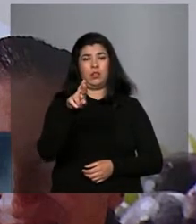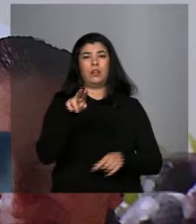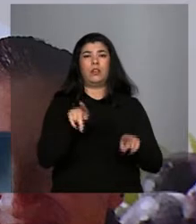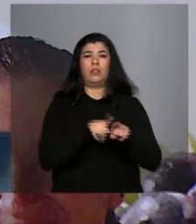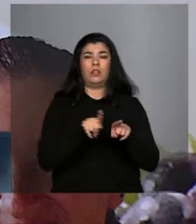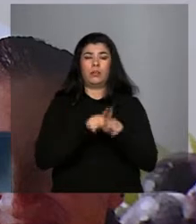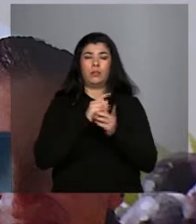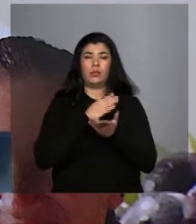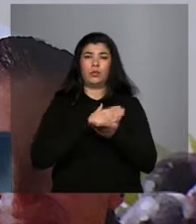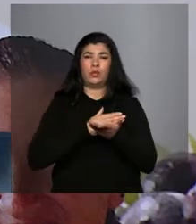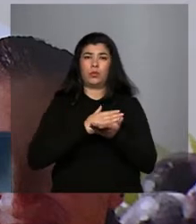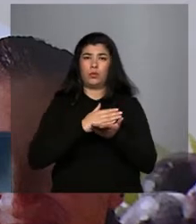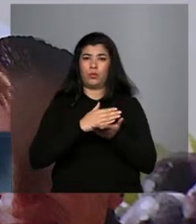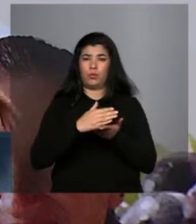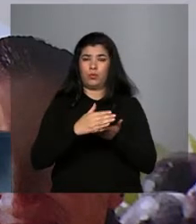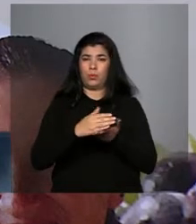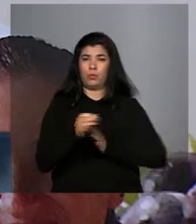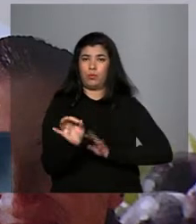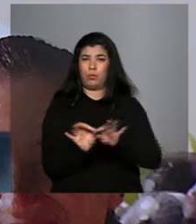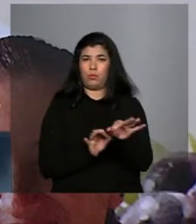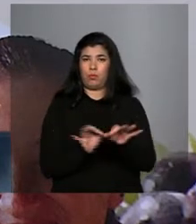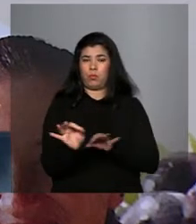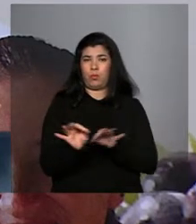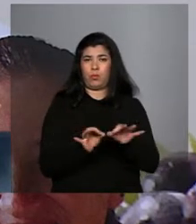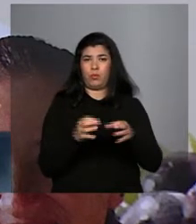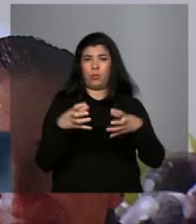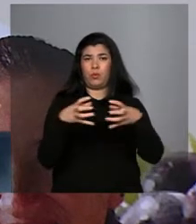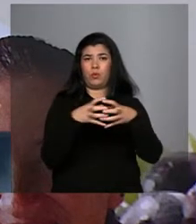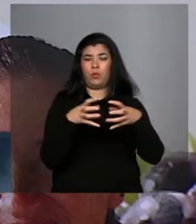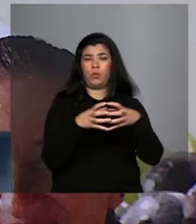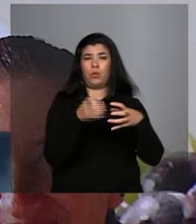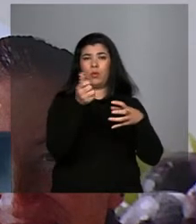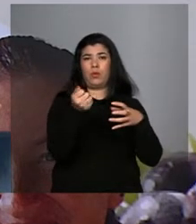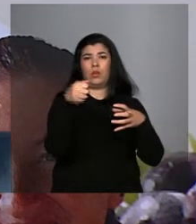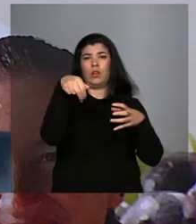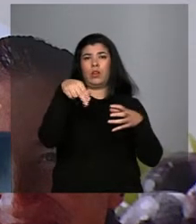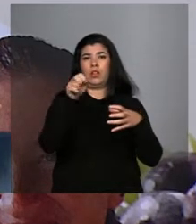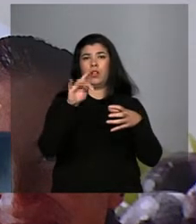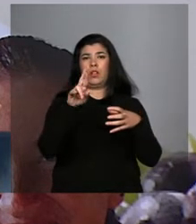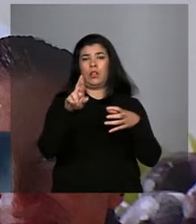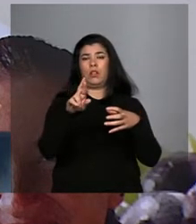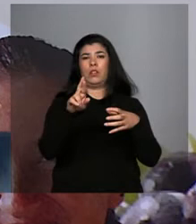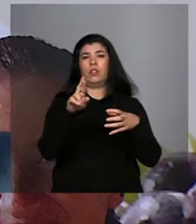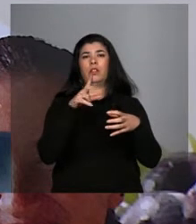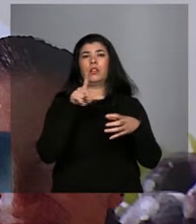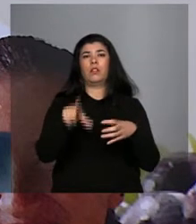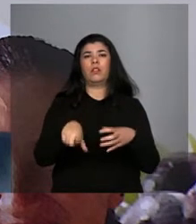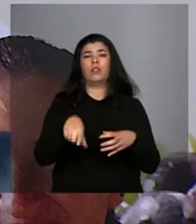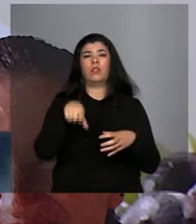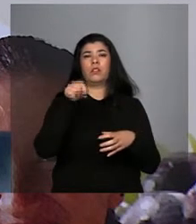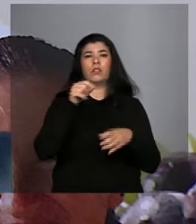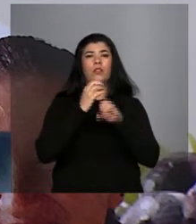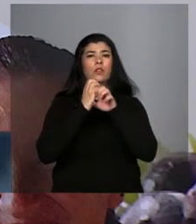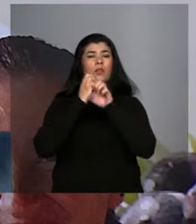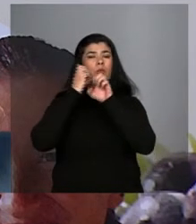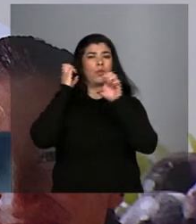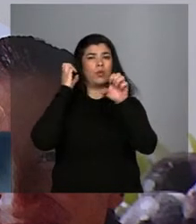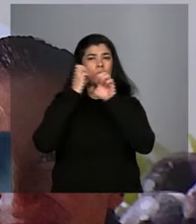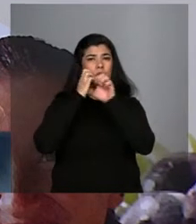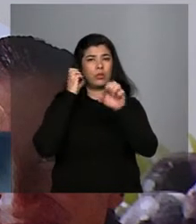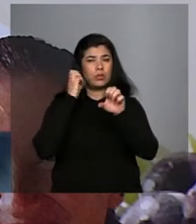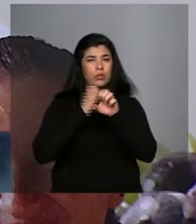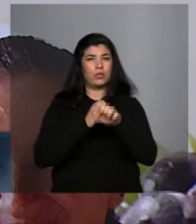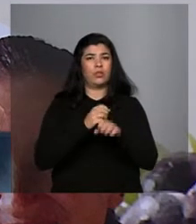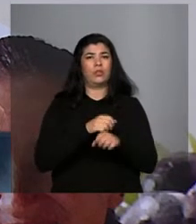começamos a montar a Anater. Eu vou indicar o engenheiro agrônomo, mestre em